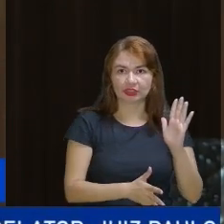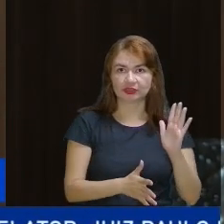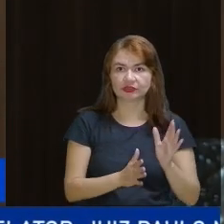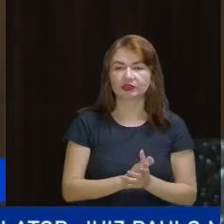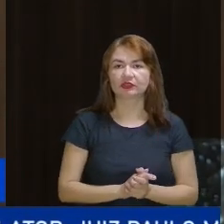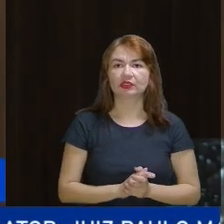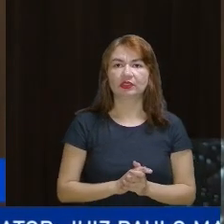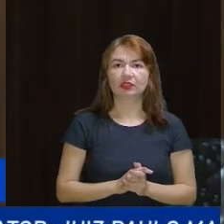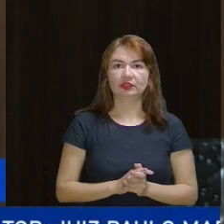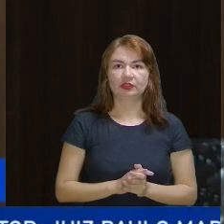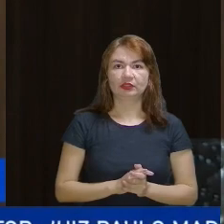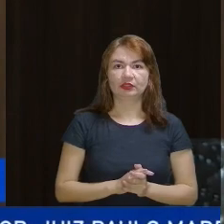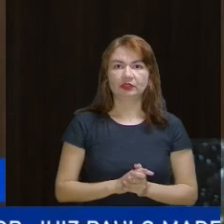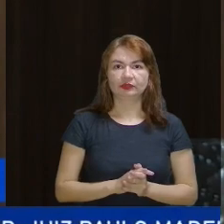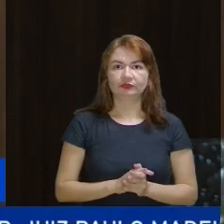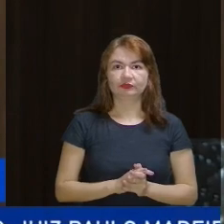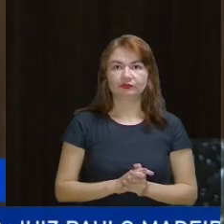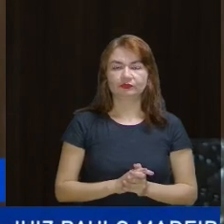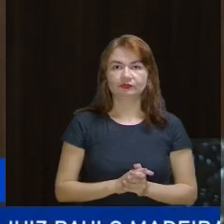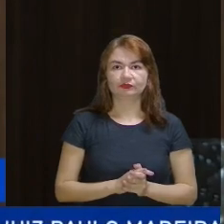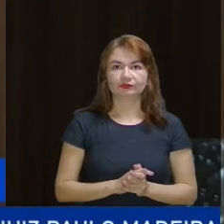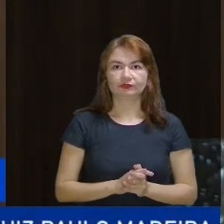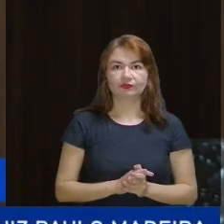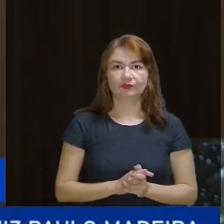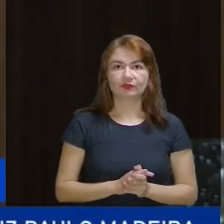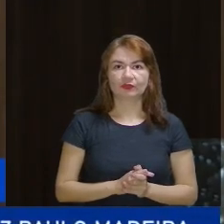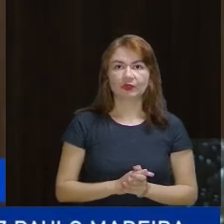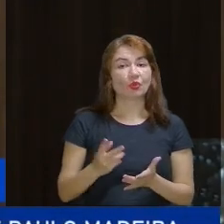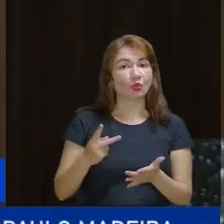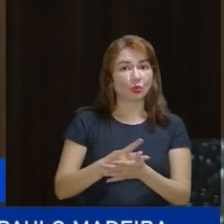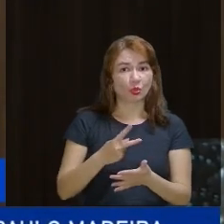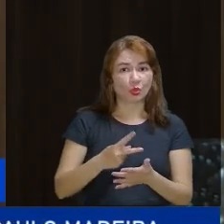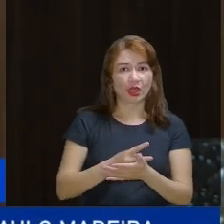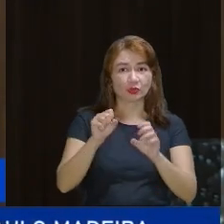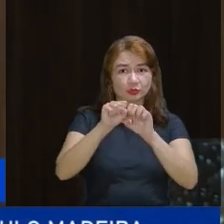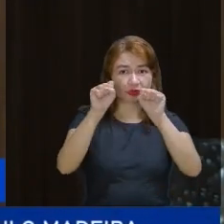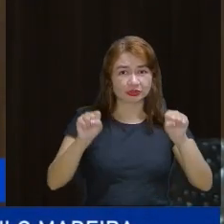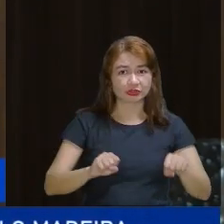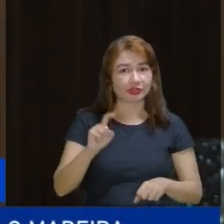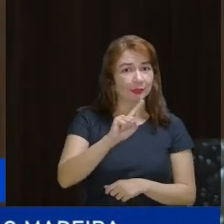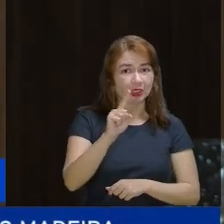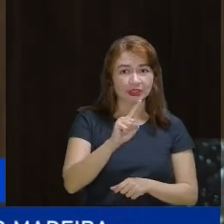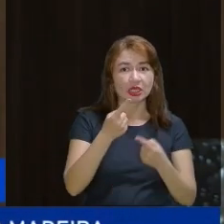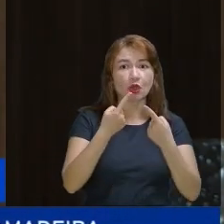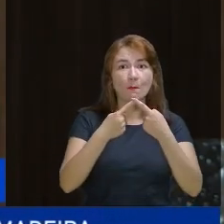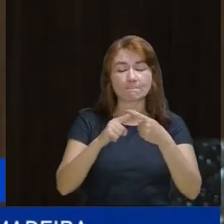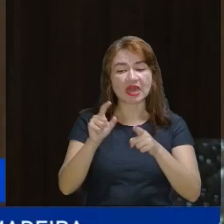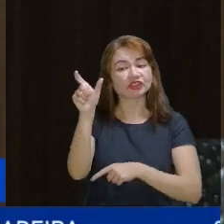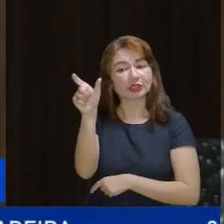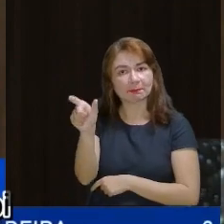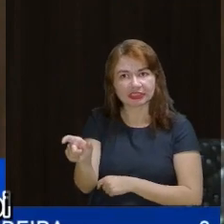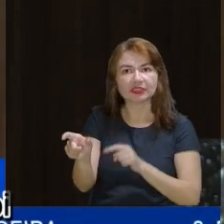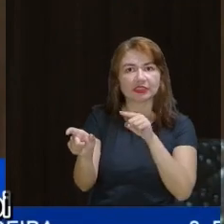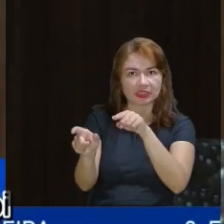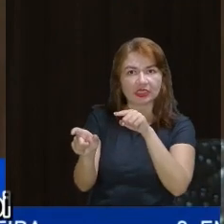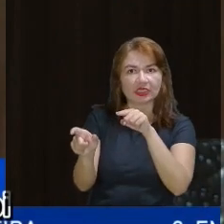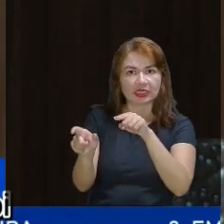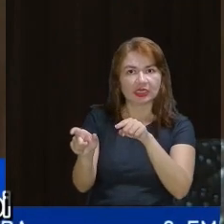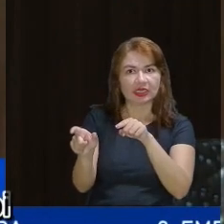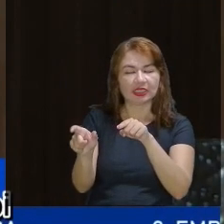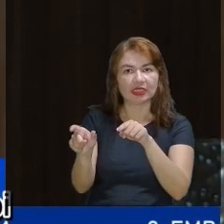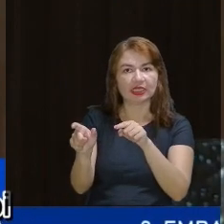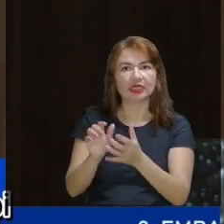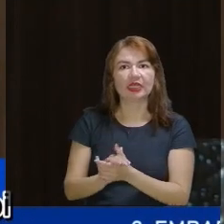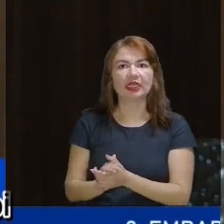um erro do sistema, mas sim um erro da parte ao protocolar o recurso. Por isso,